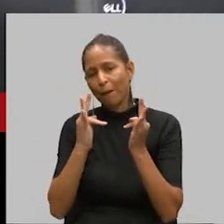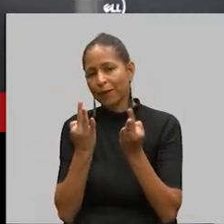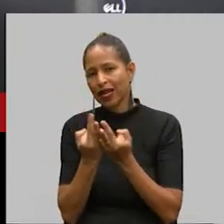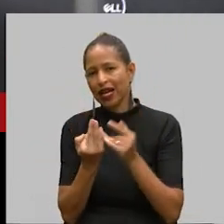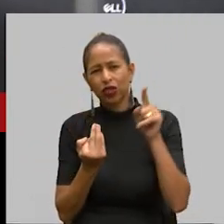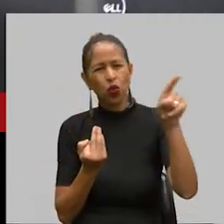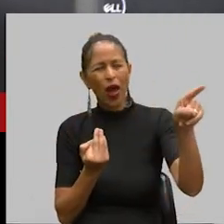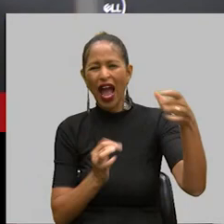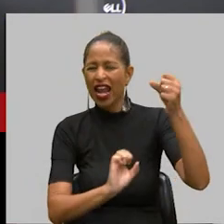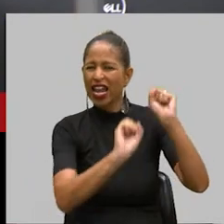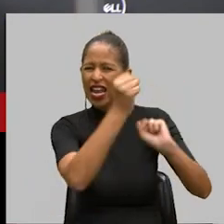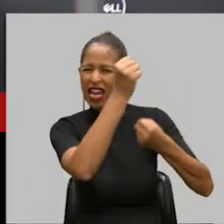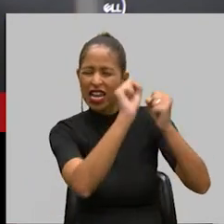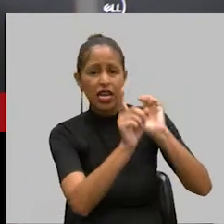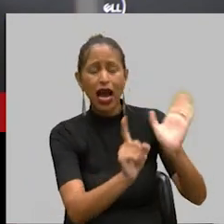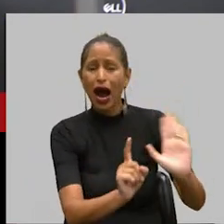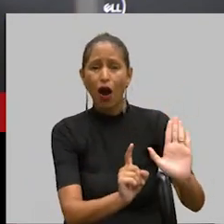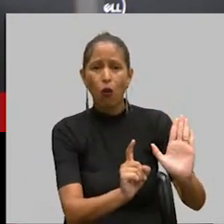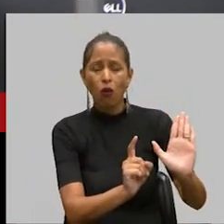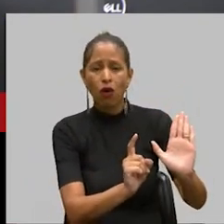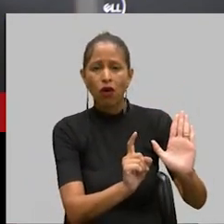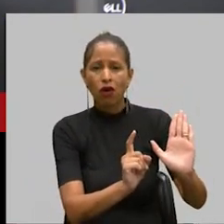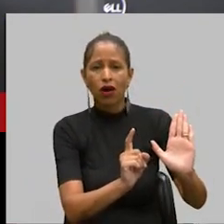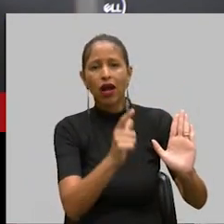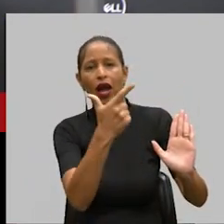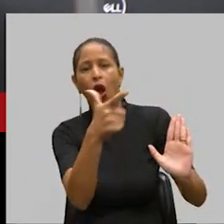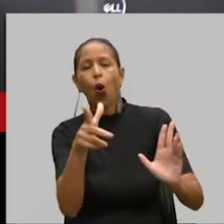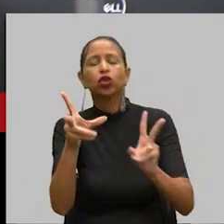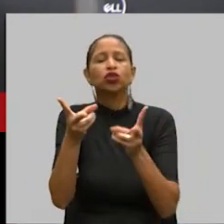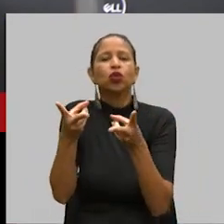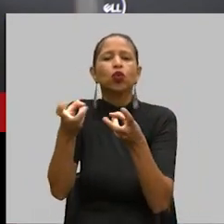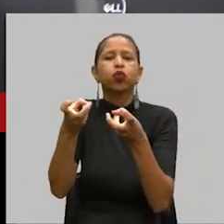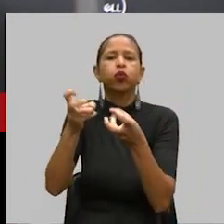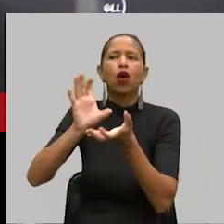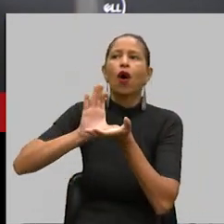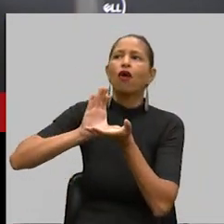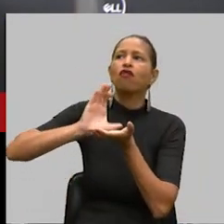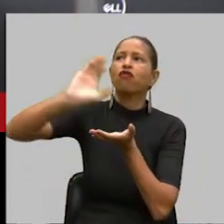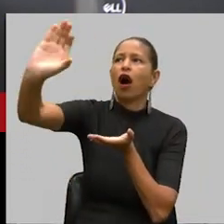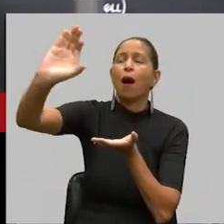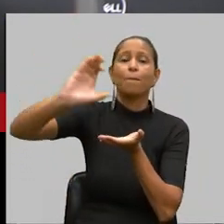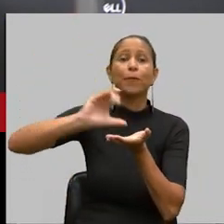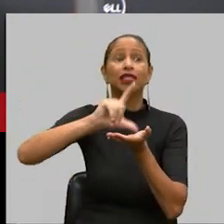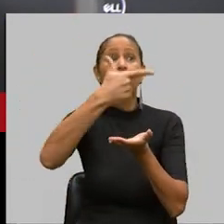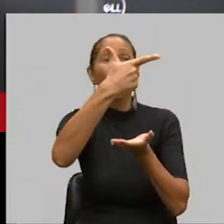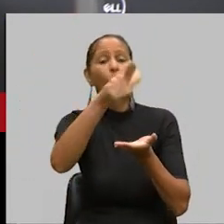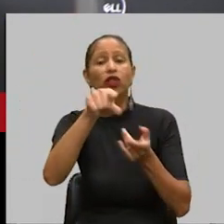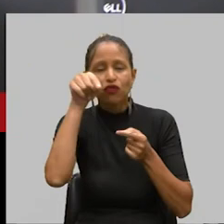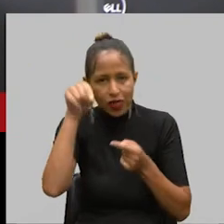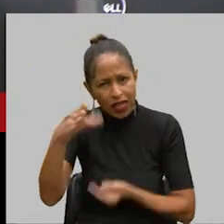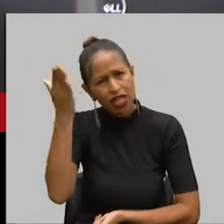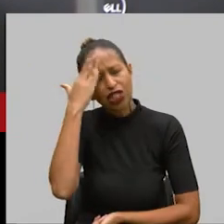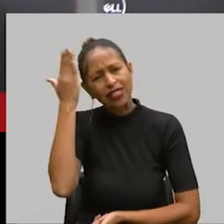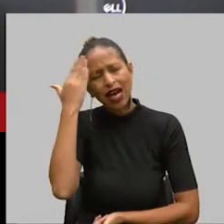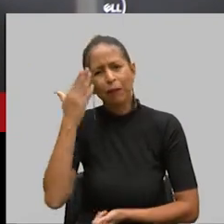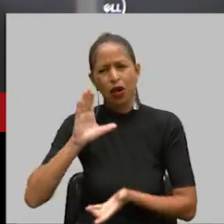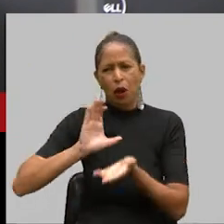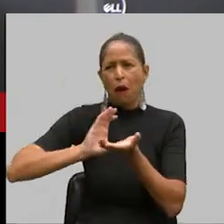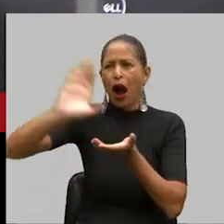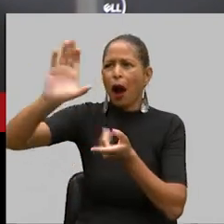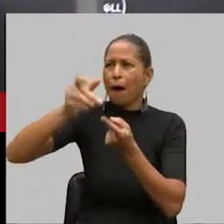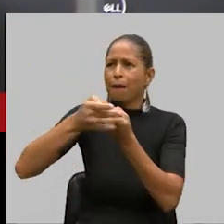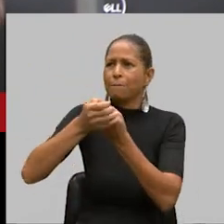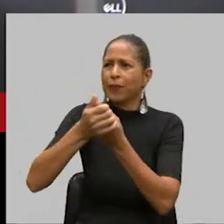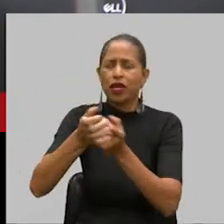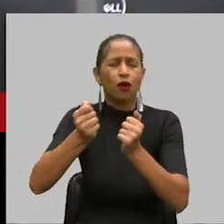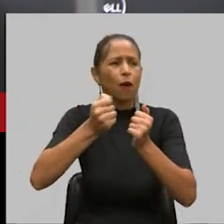agronegócio O agronegócio é um setor exportador então exporta soja vocês estão no campo sabem disso exporta milho